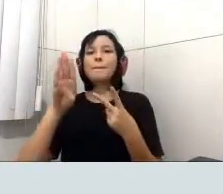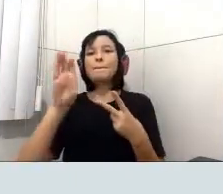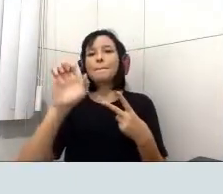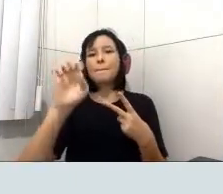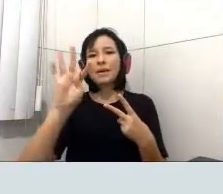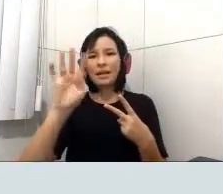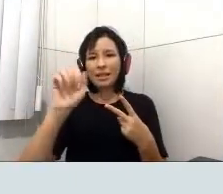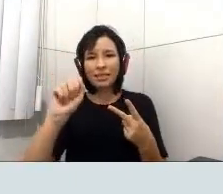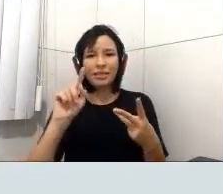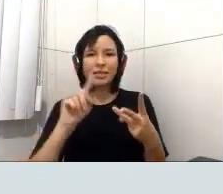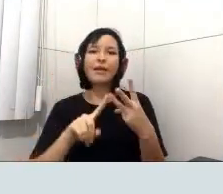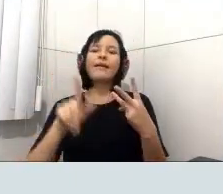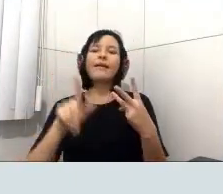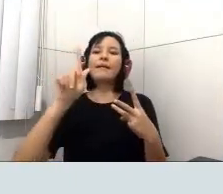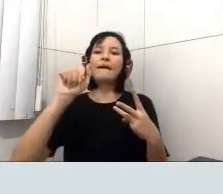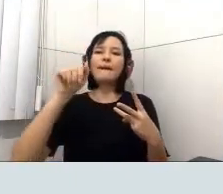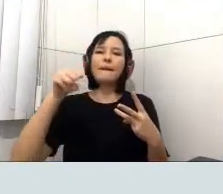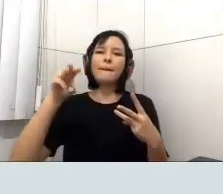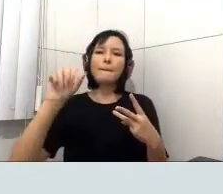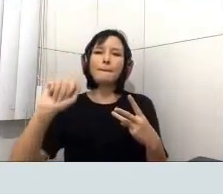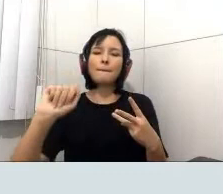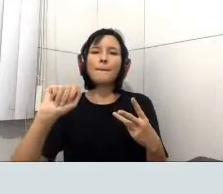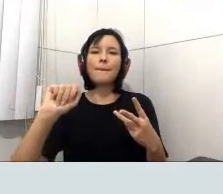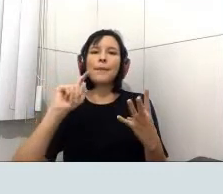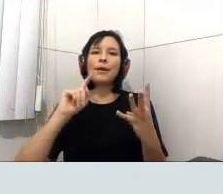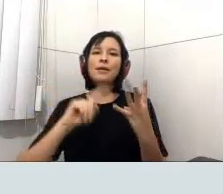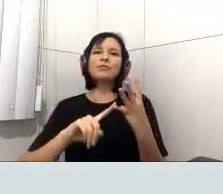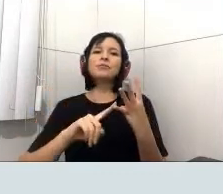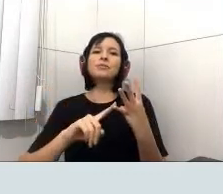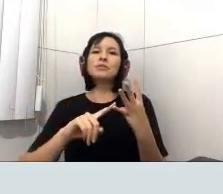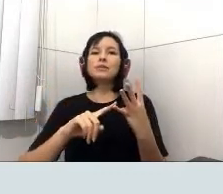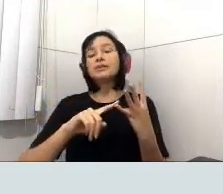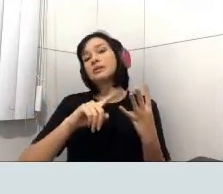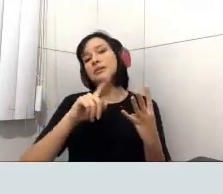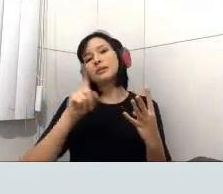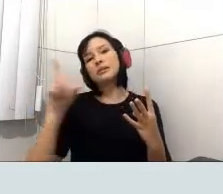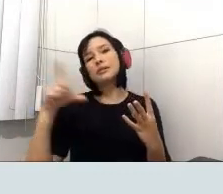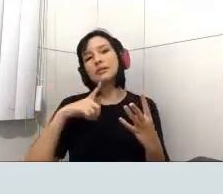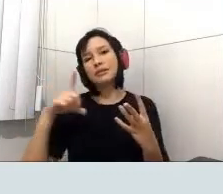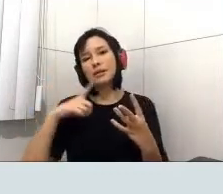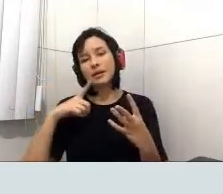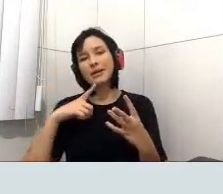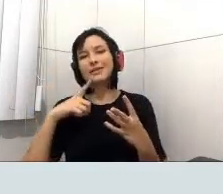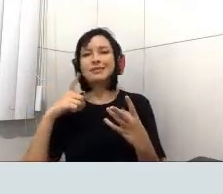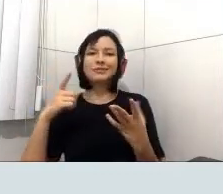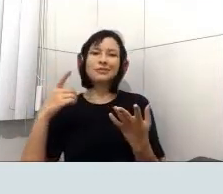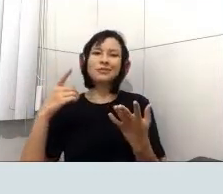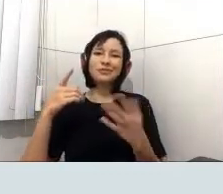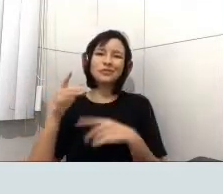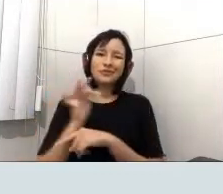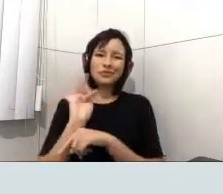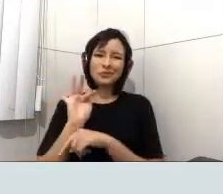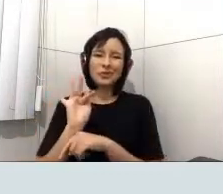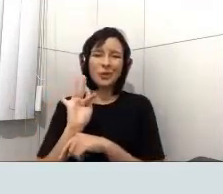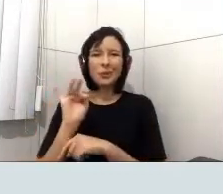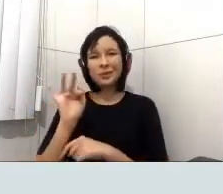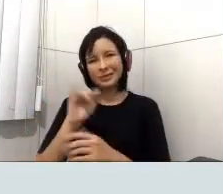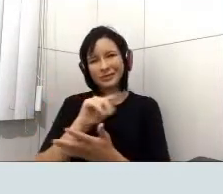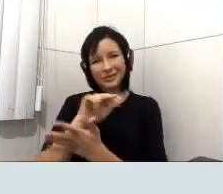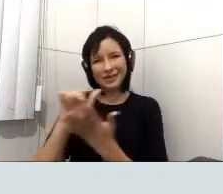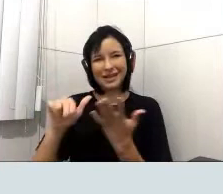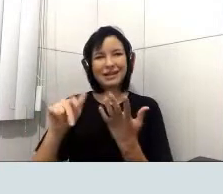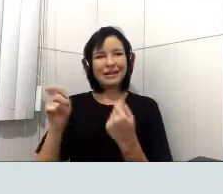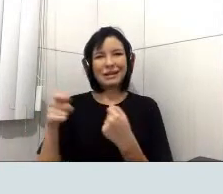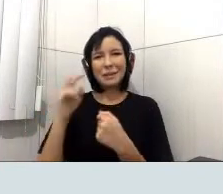gama. Quem gosta muito do mundo da Marvel, acredito que conheça essas questões,